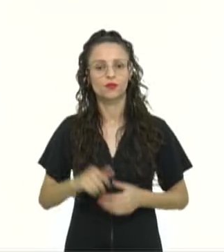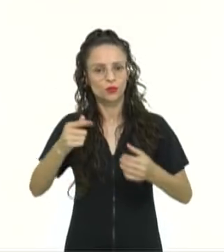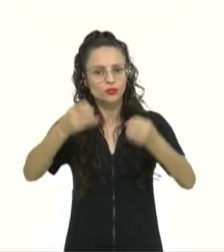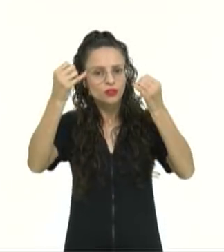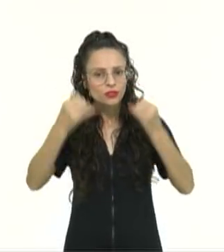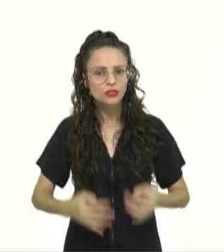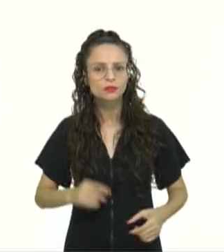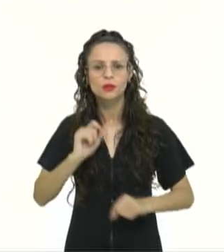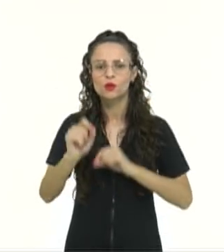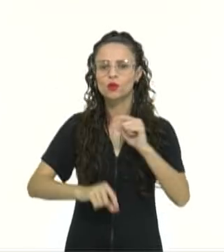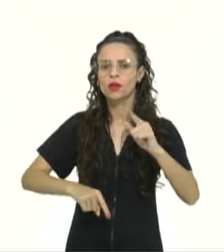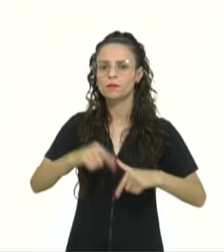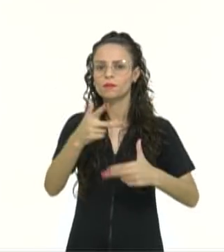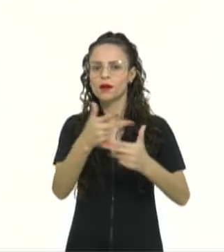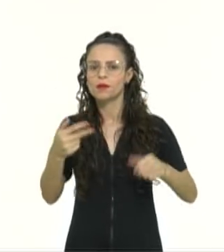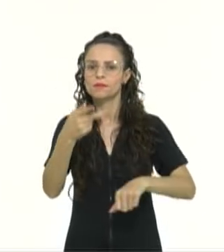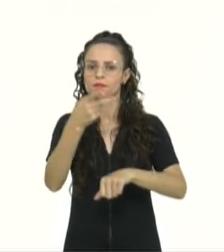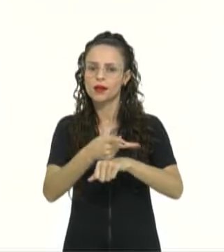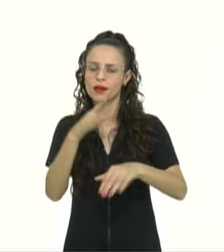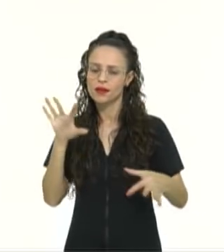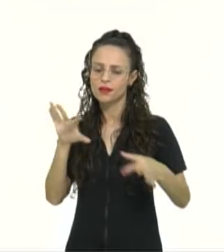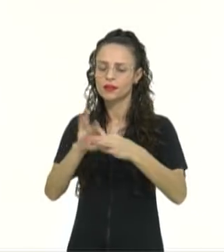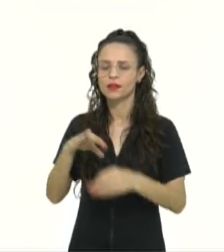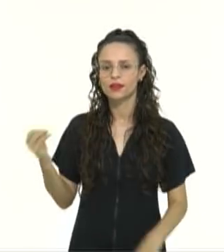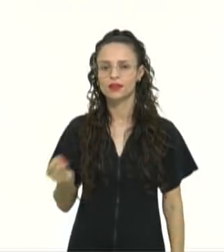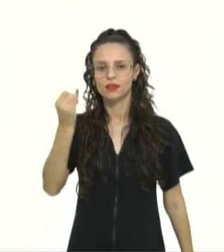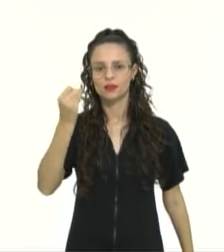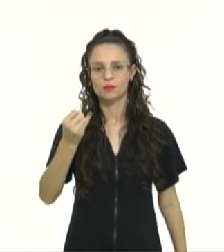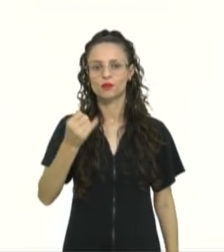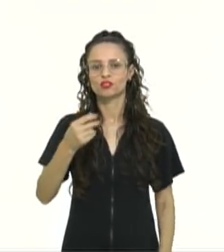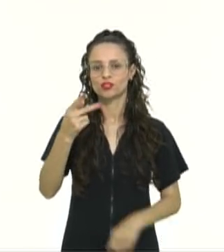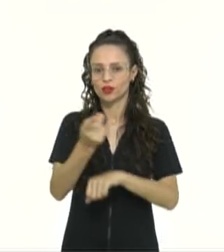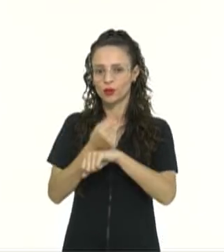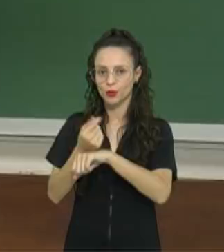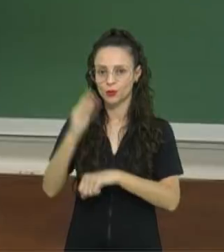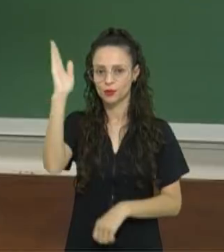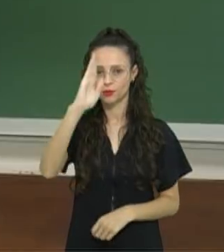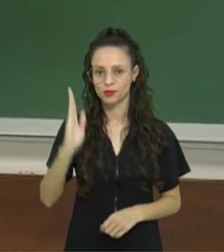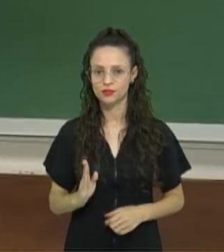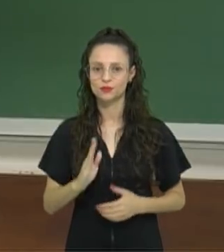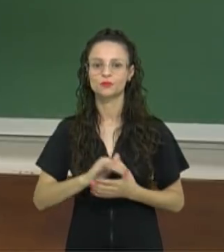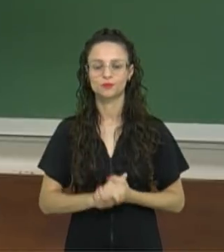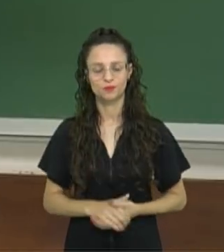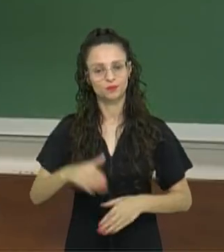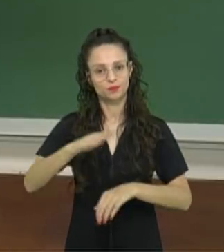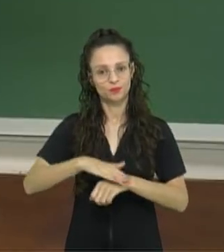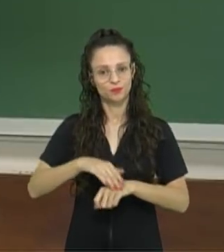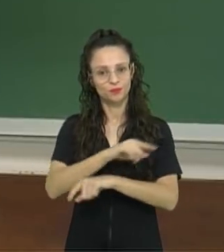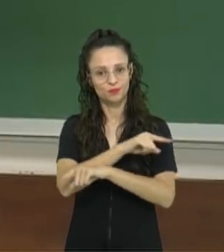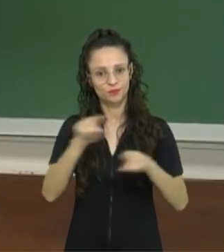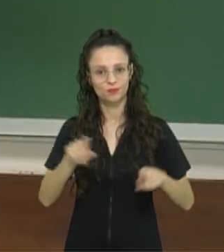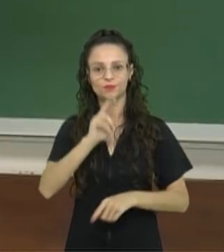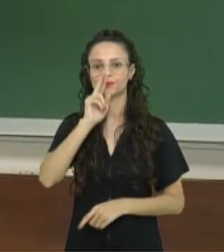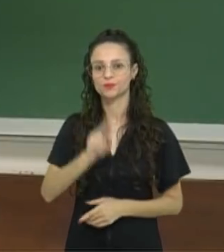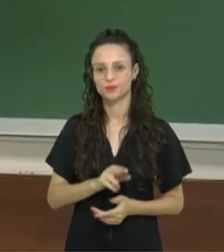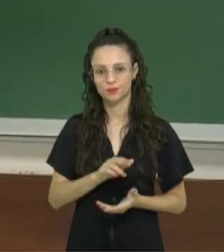alguns recursos minerais que são importantes para a economia do Brasil. E agora a atividade é com vocês.